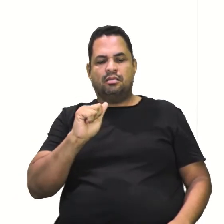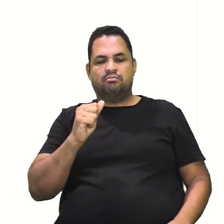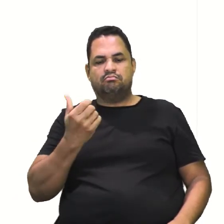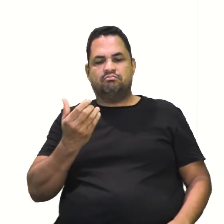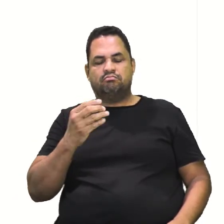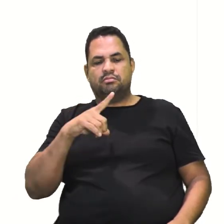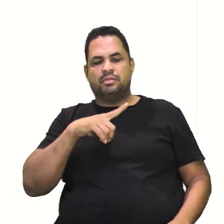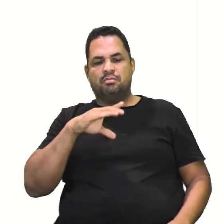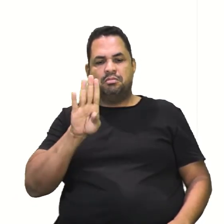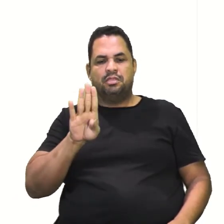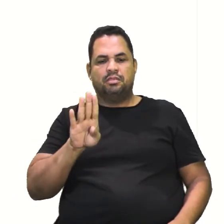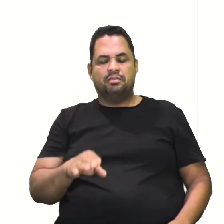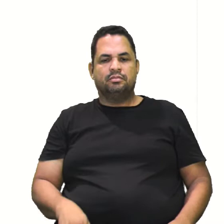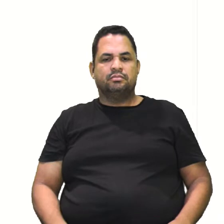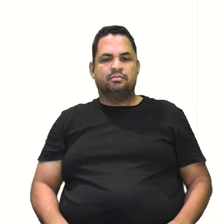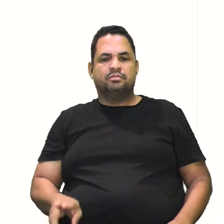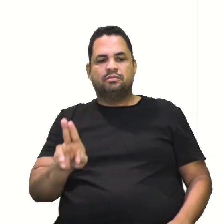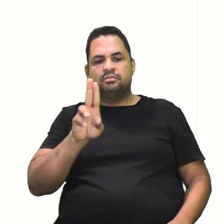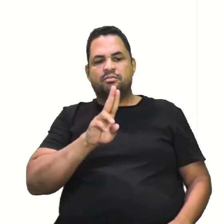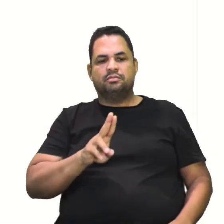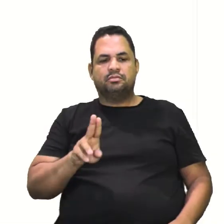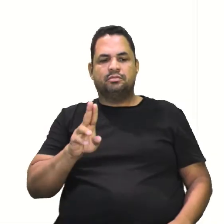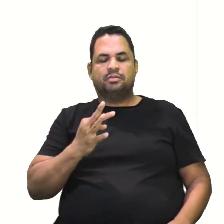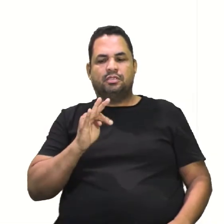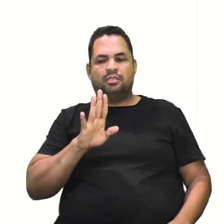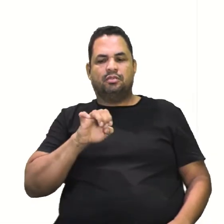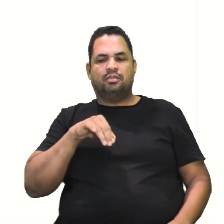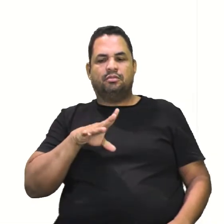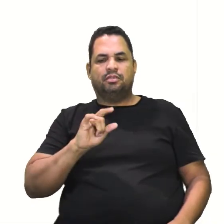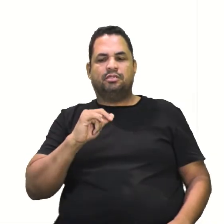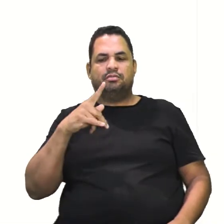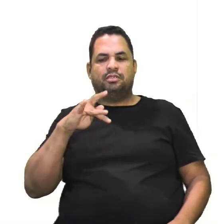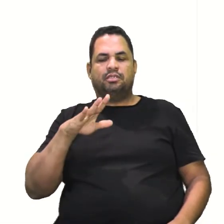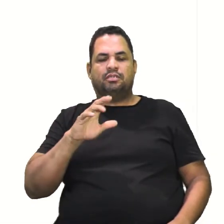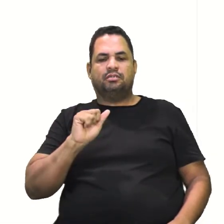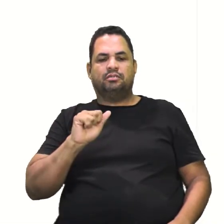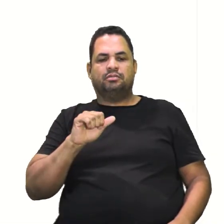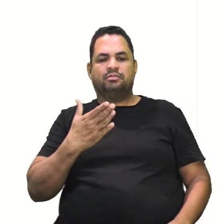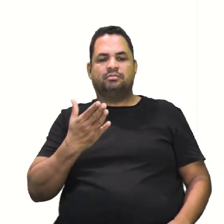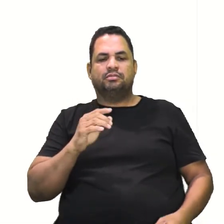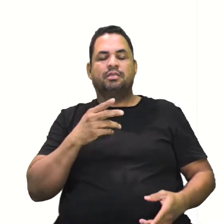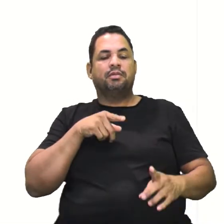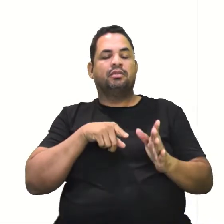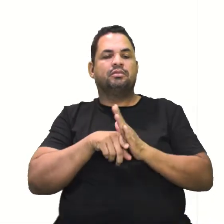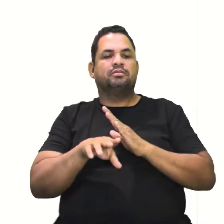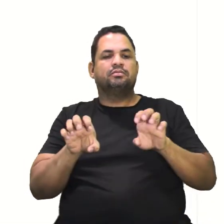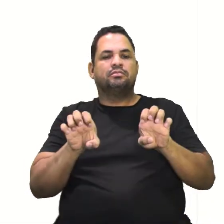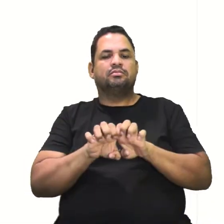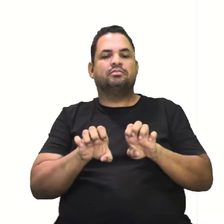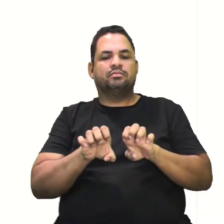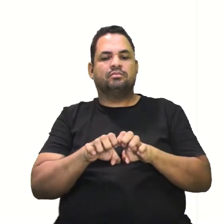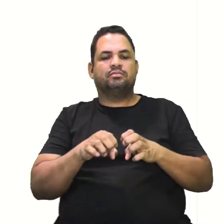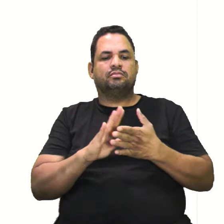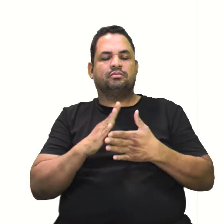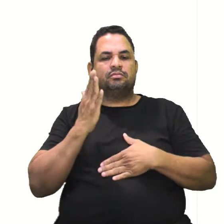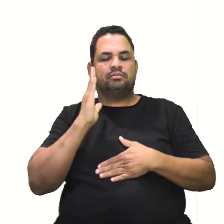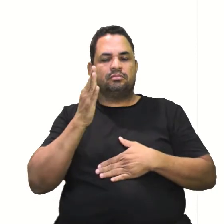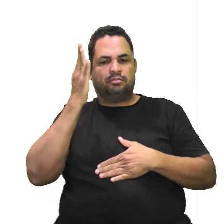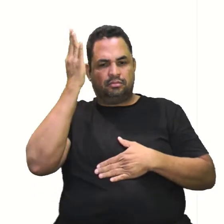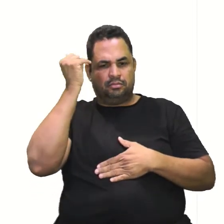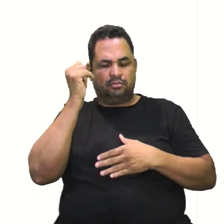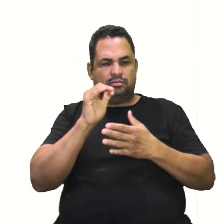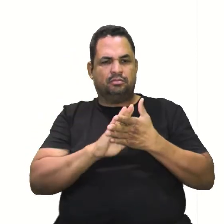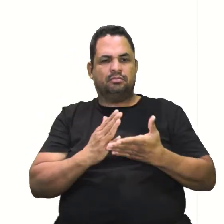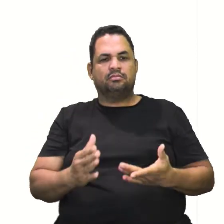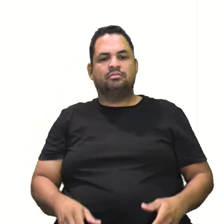também tenho o B. Tem. É só aplicar o teorema de Pitágoras, porque ele está querendo a equação, né? E a equação a gente já sabe que é com